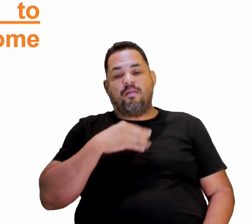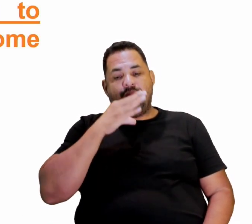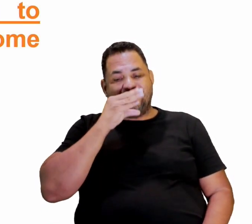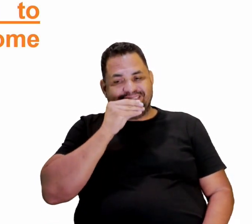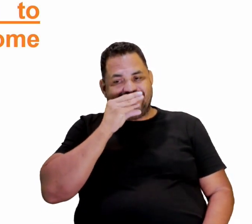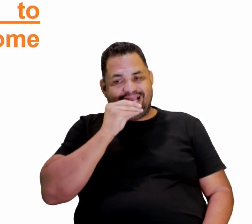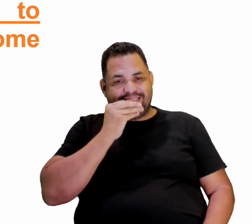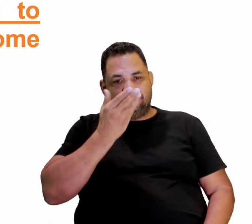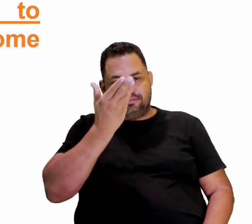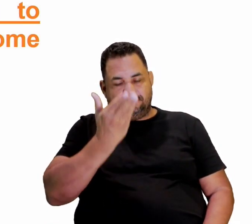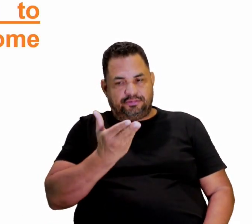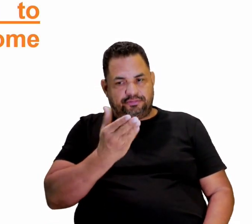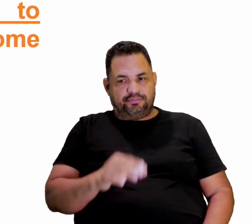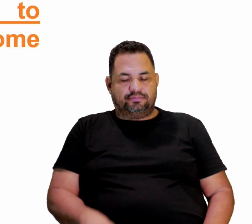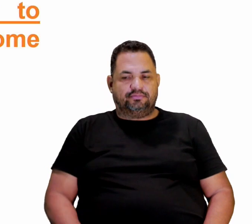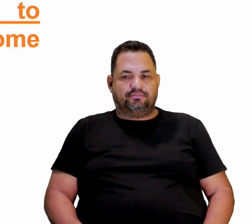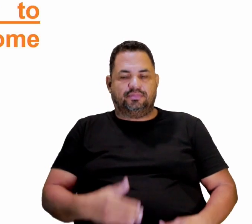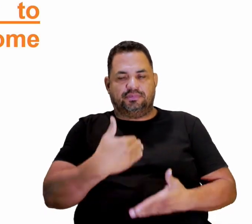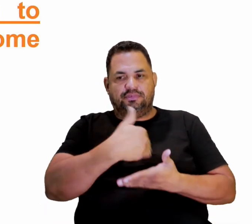salgadinhos